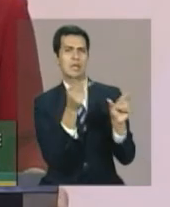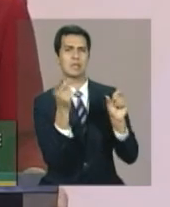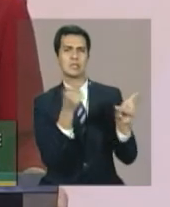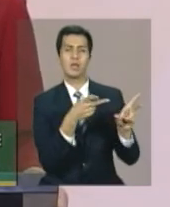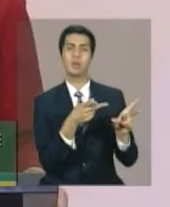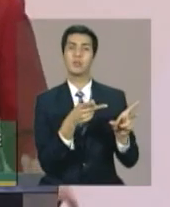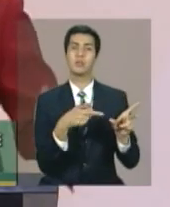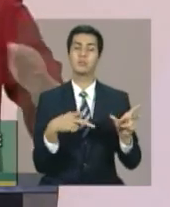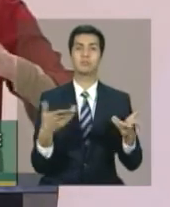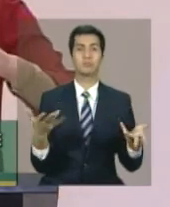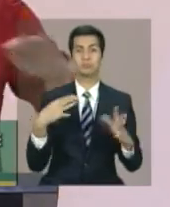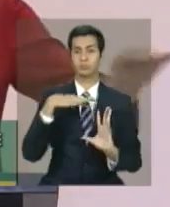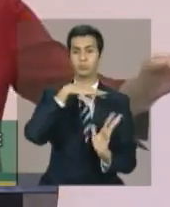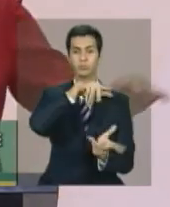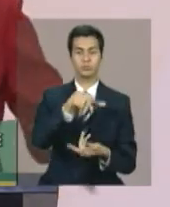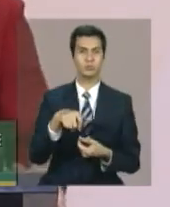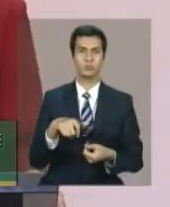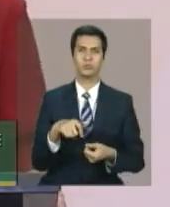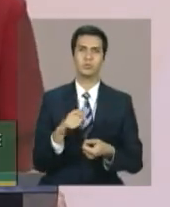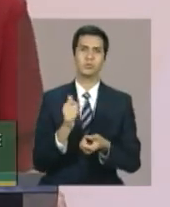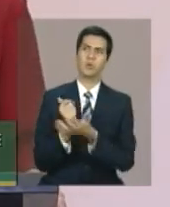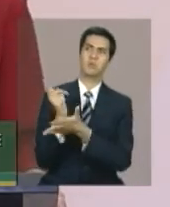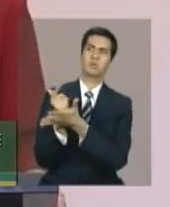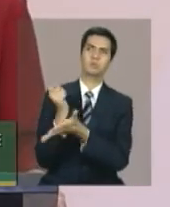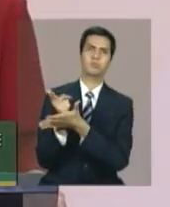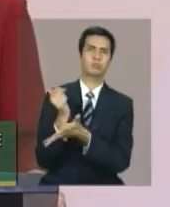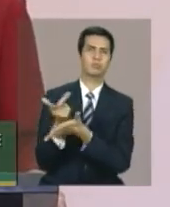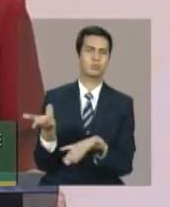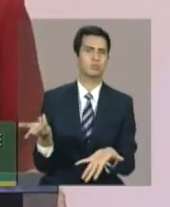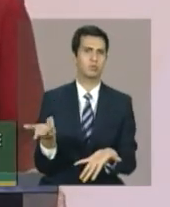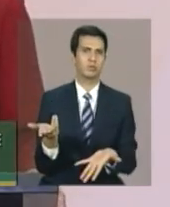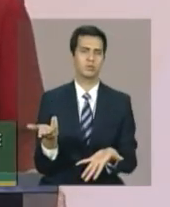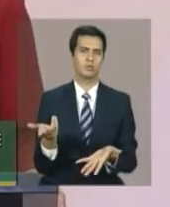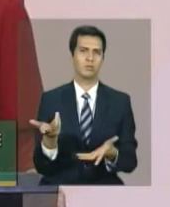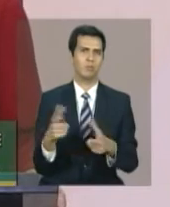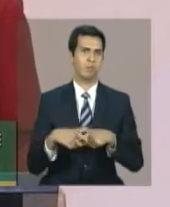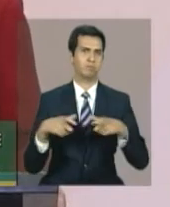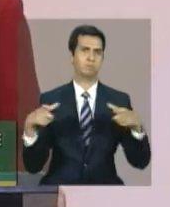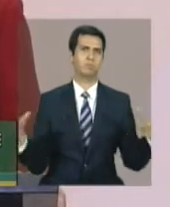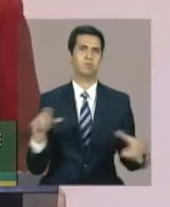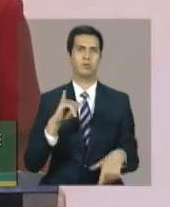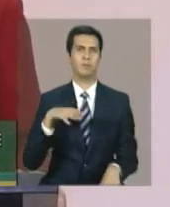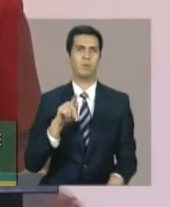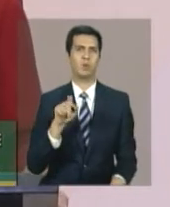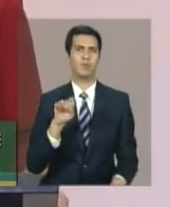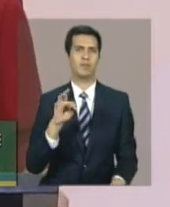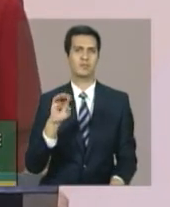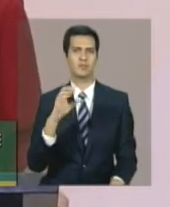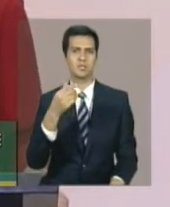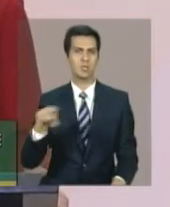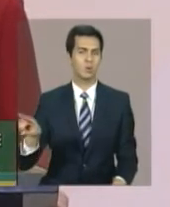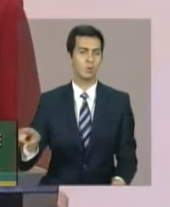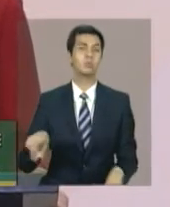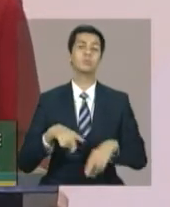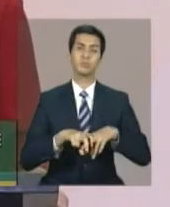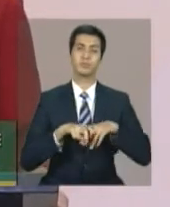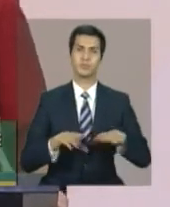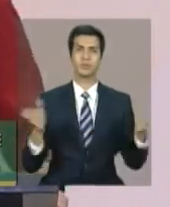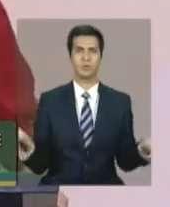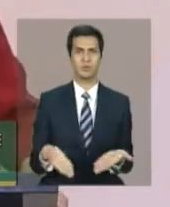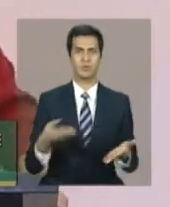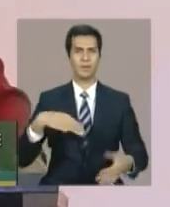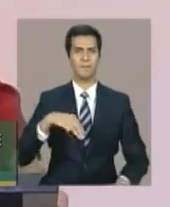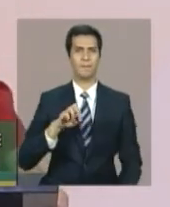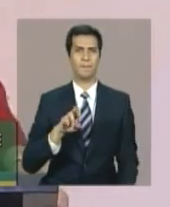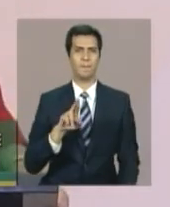importações no mundo inteiro. Por isso, essa decisão do Mercosul